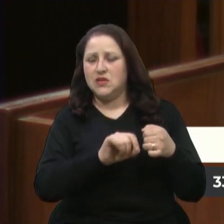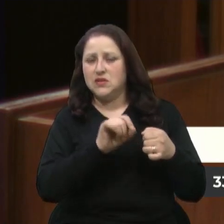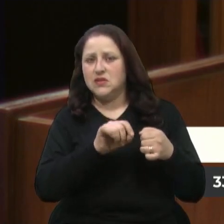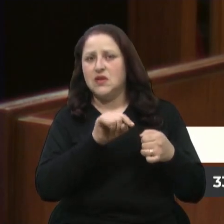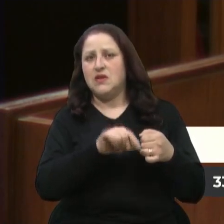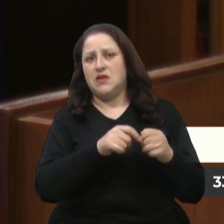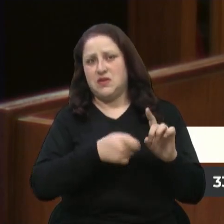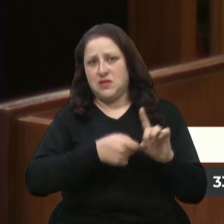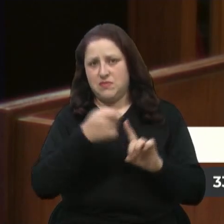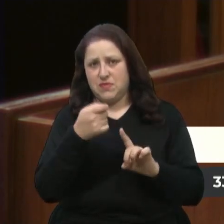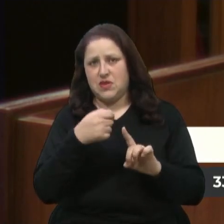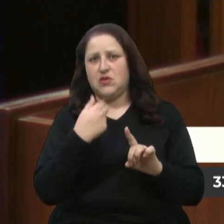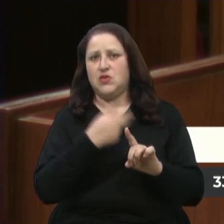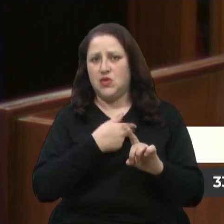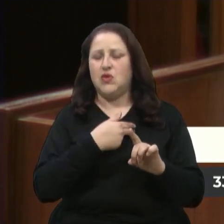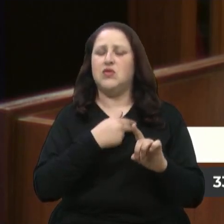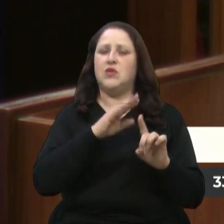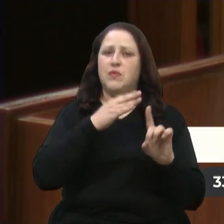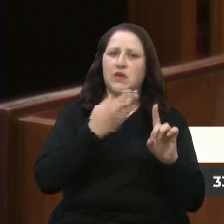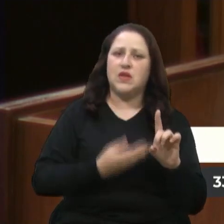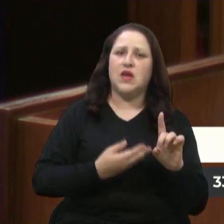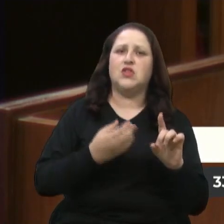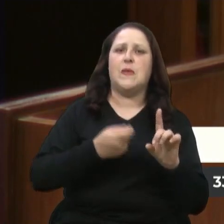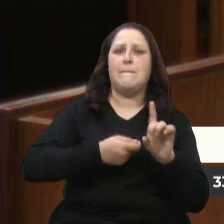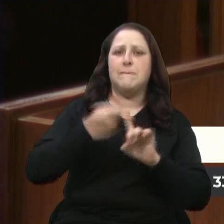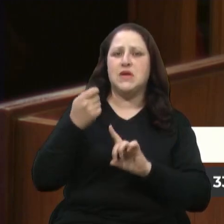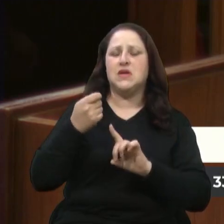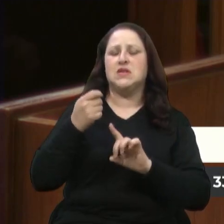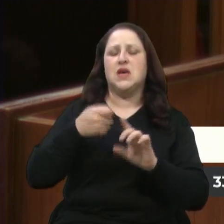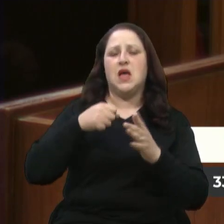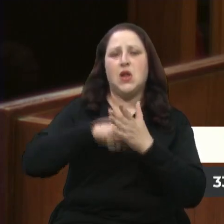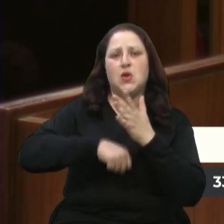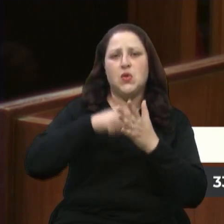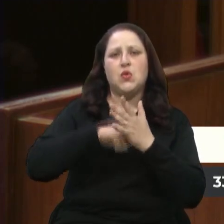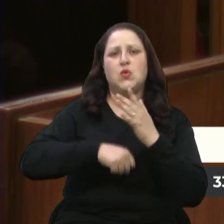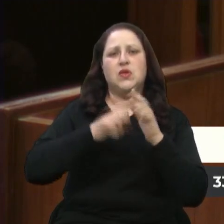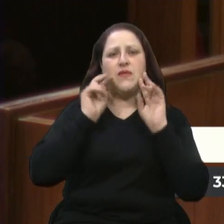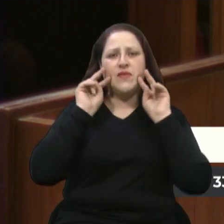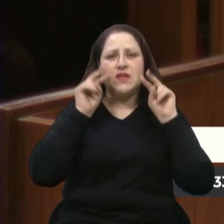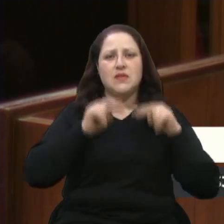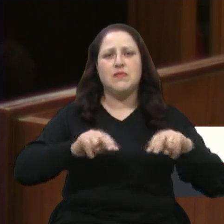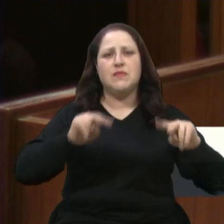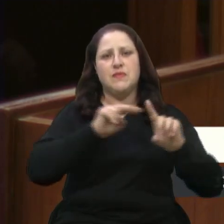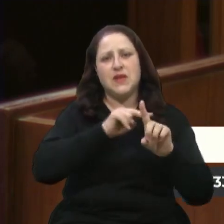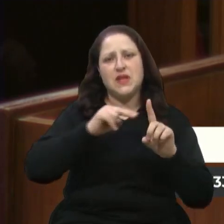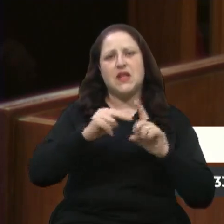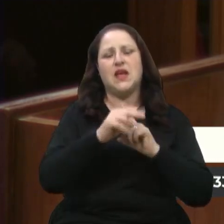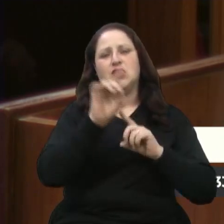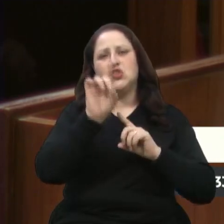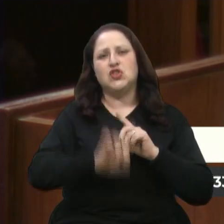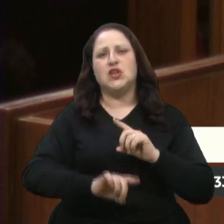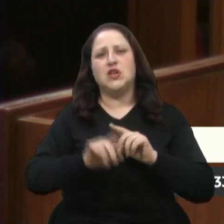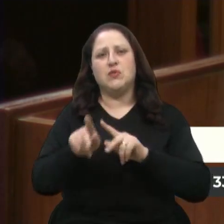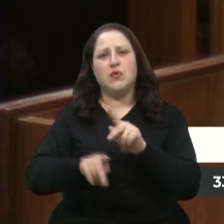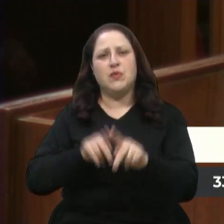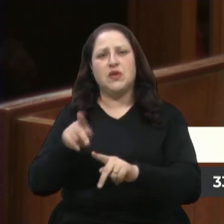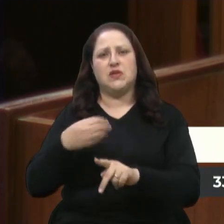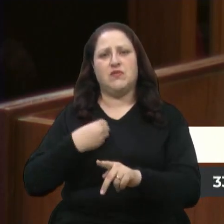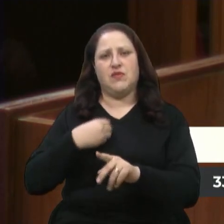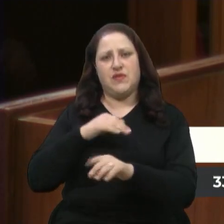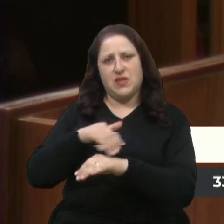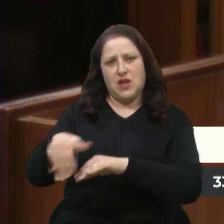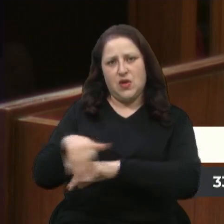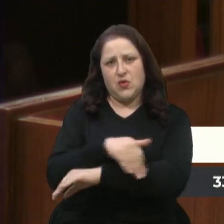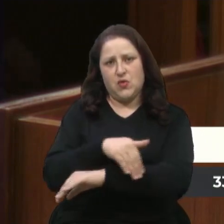Esse mês nós vamos estar comemorando o mês da luta, visibilidade e direitos da população em situação de rua, para desmistificar